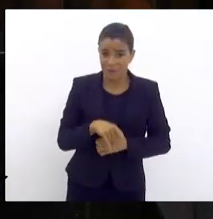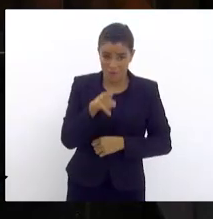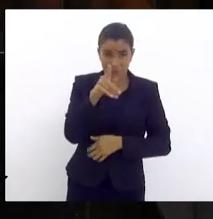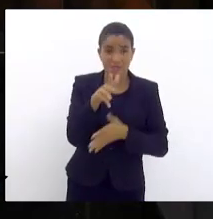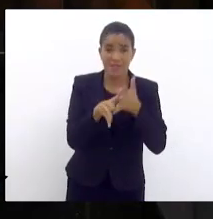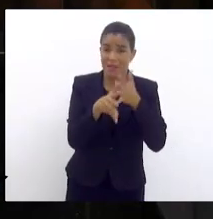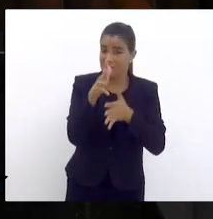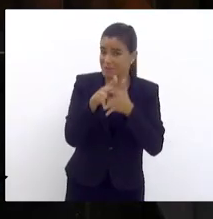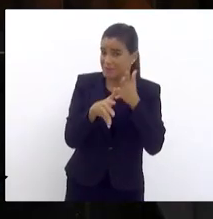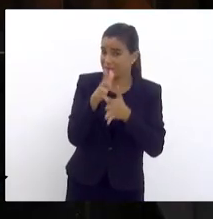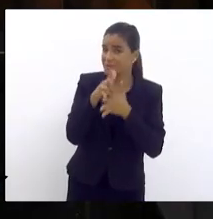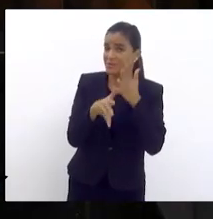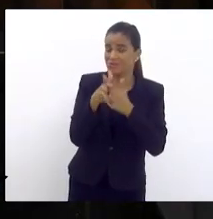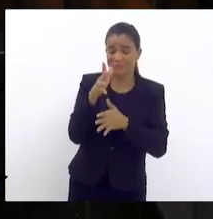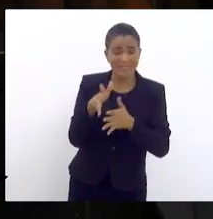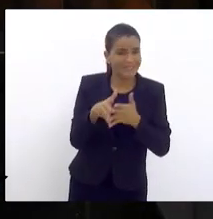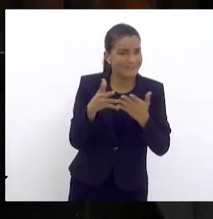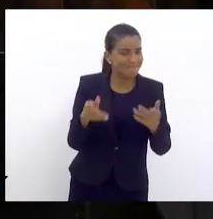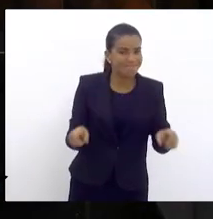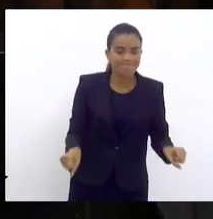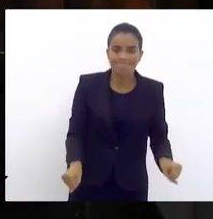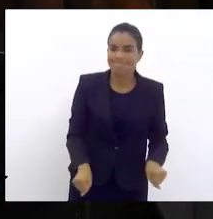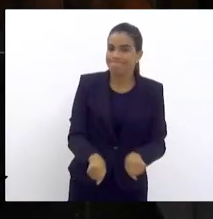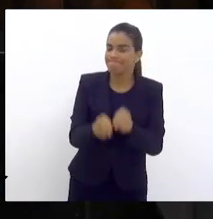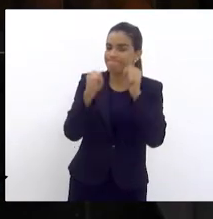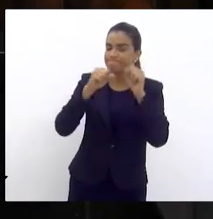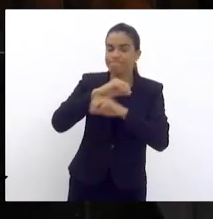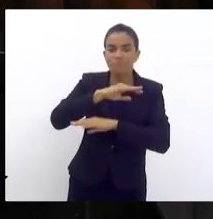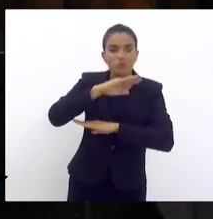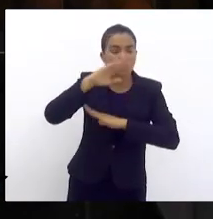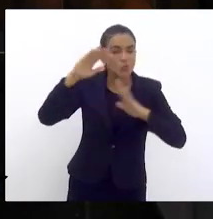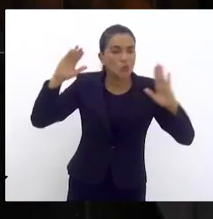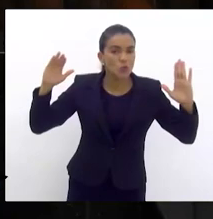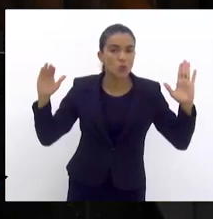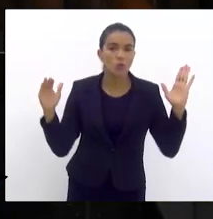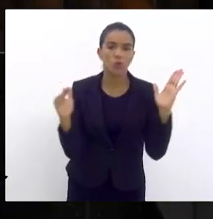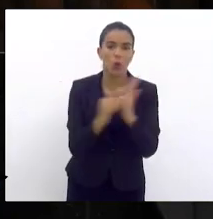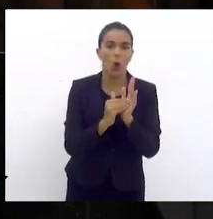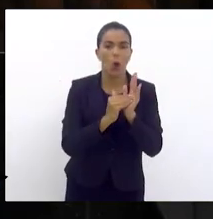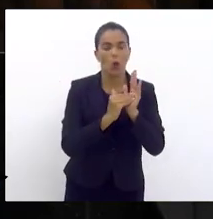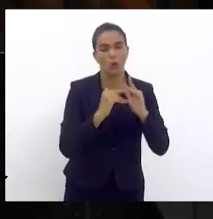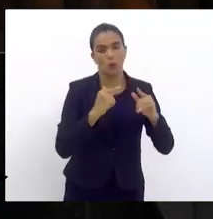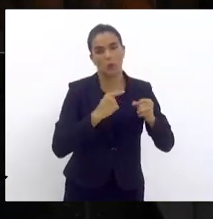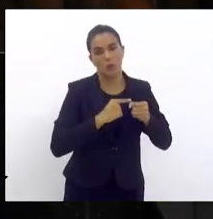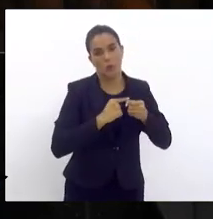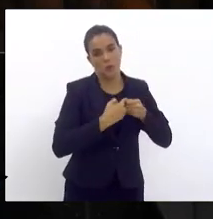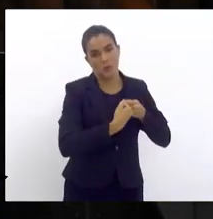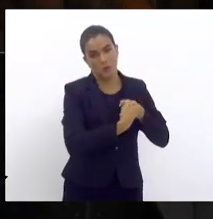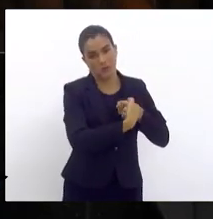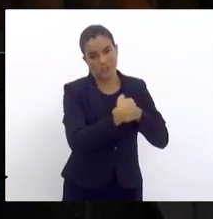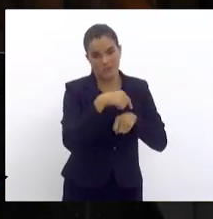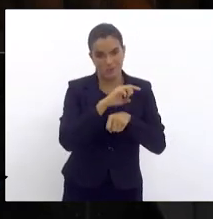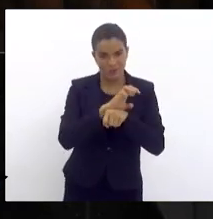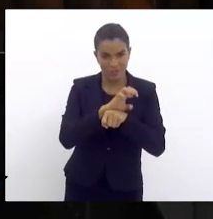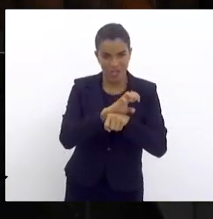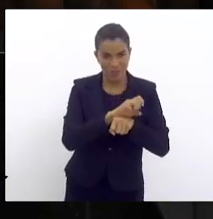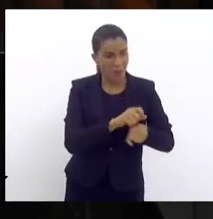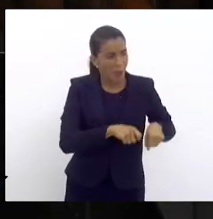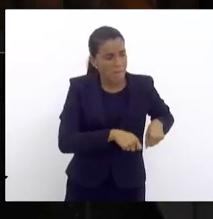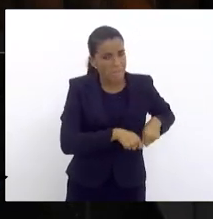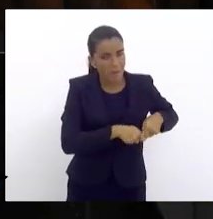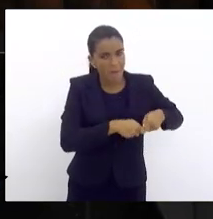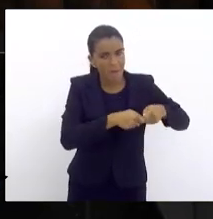prejudicando praticamente todos os municípios desse estado Então